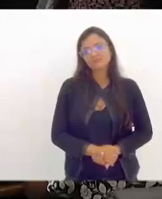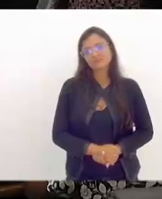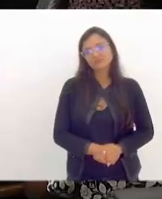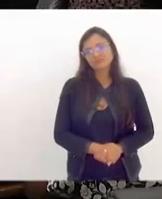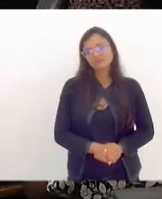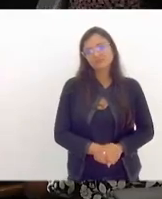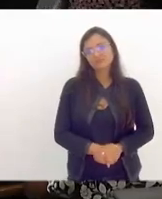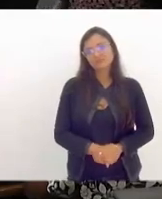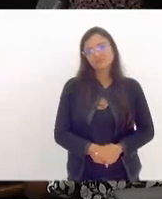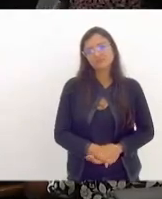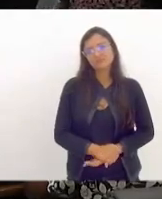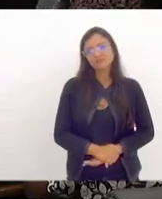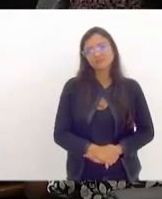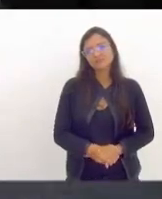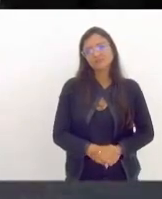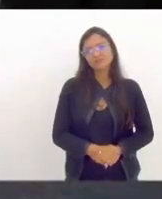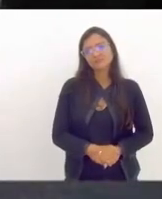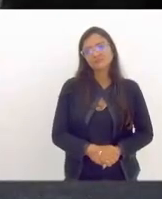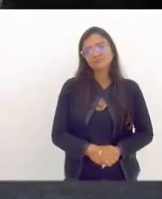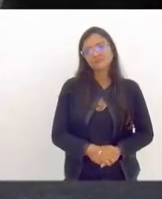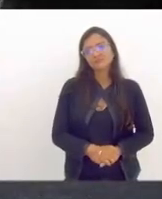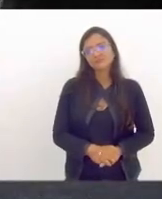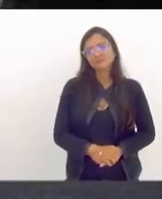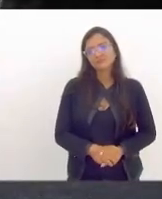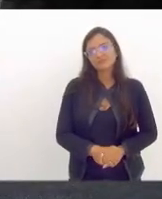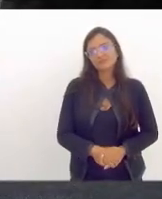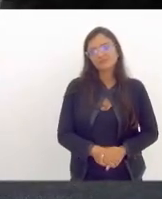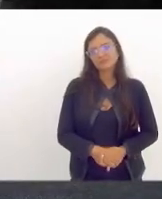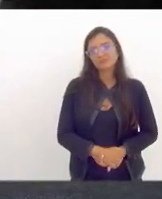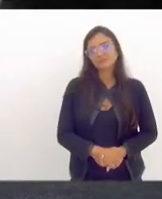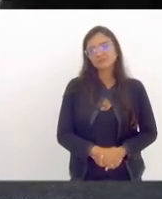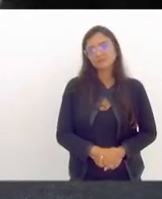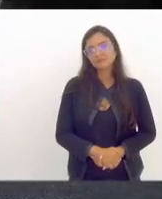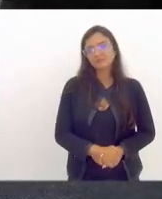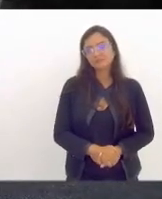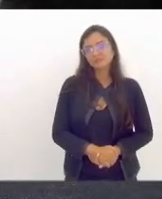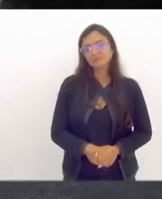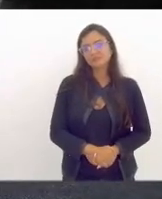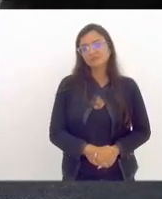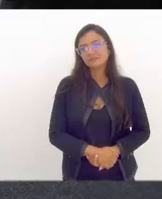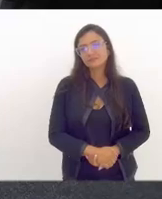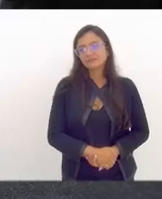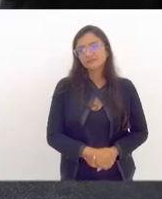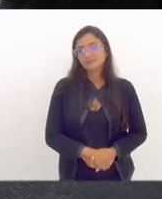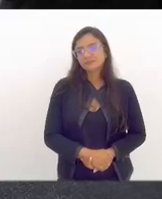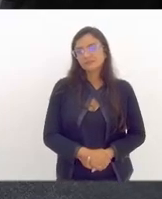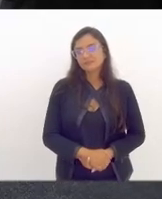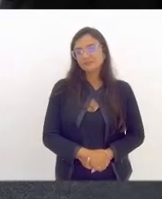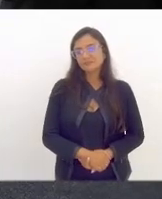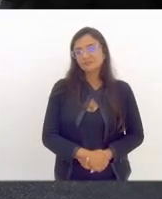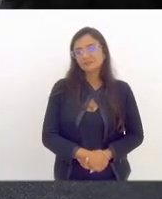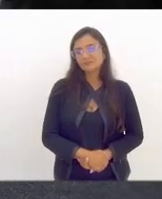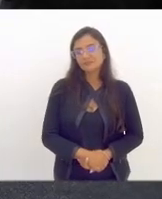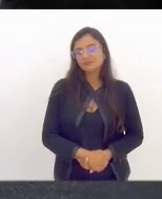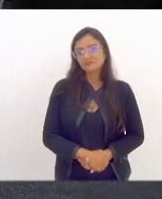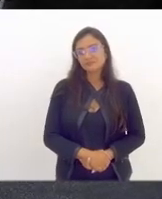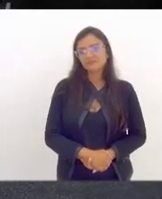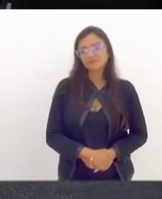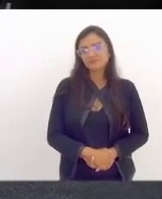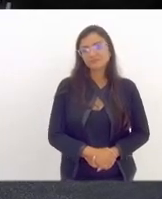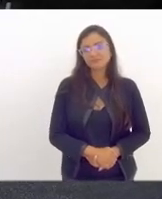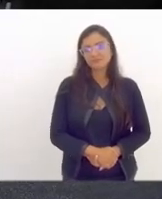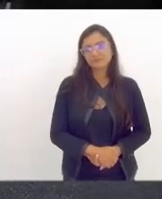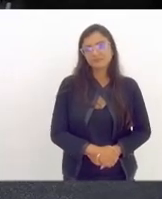tá pensado Sabe aquela musiquinha você não sabe o quanto eu caminho para chegar até